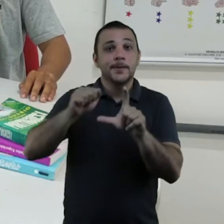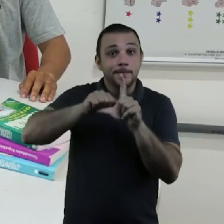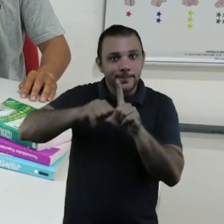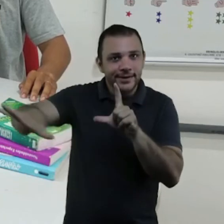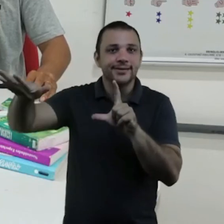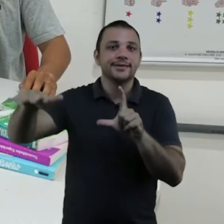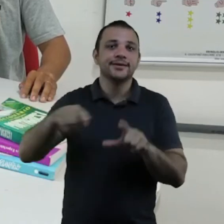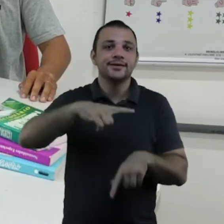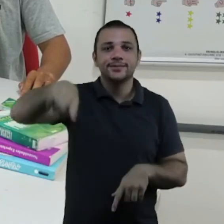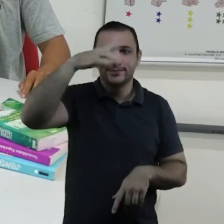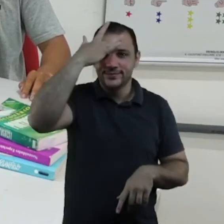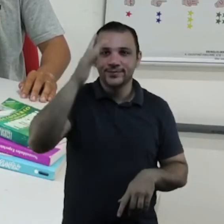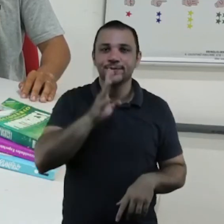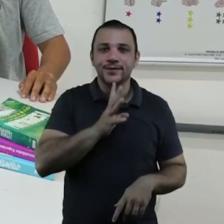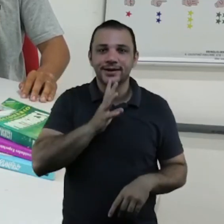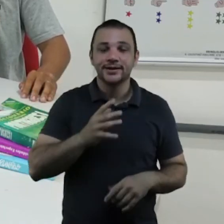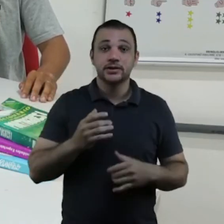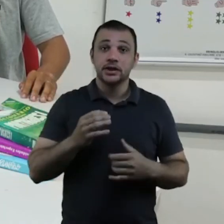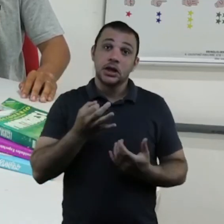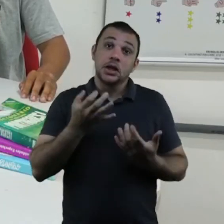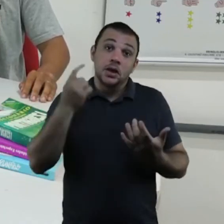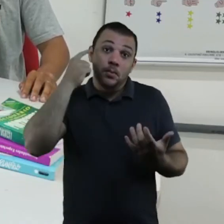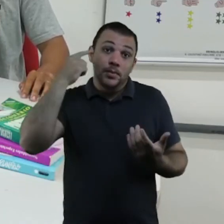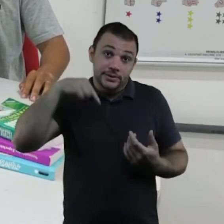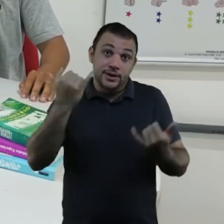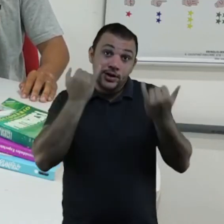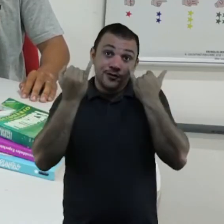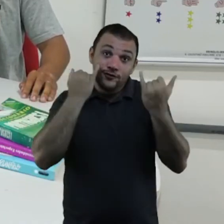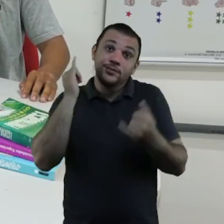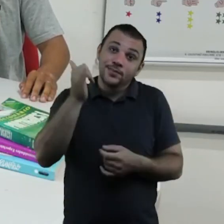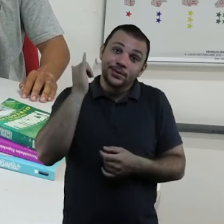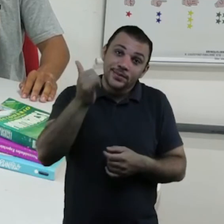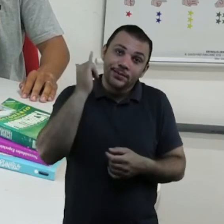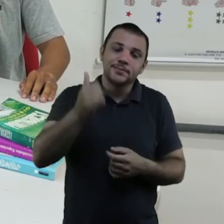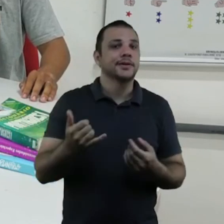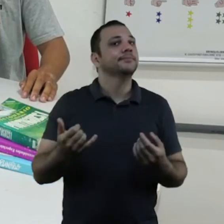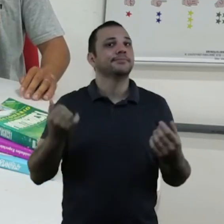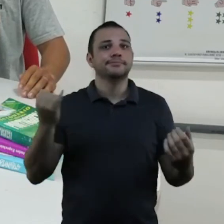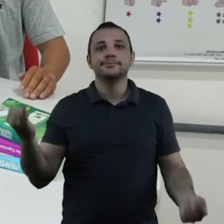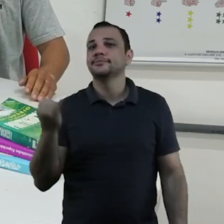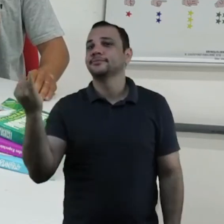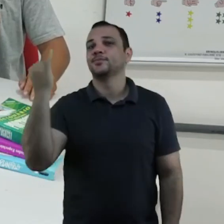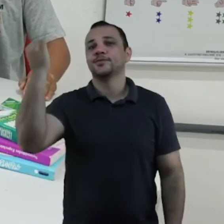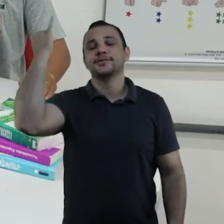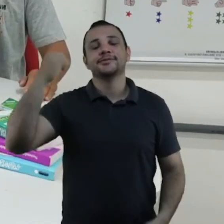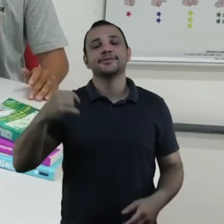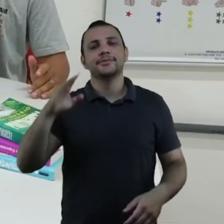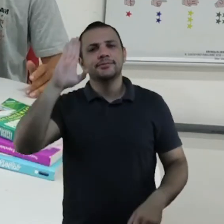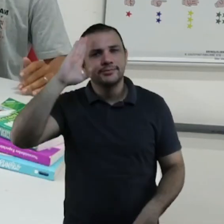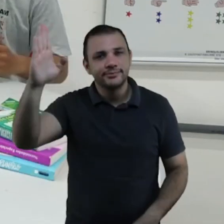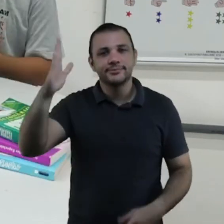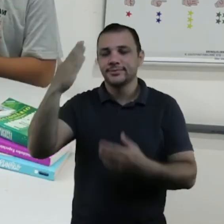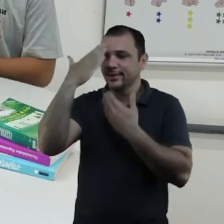com as pessoas que você conhece, né? As informações que foram colocadas aqui, acredito que foi uma conversa riquíssima e principalmente